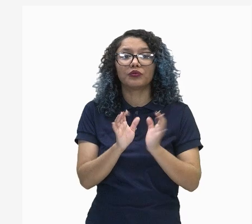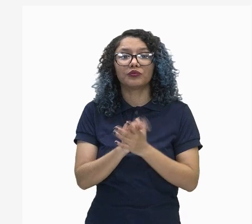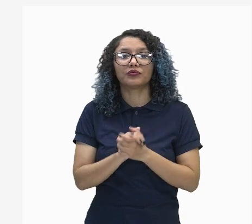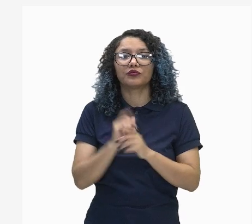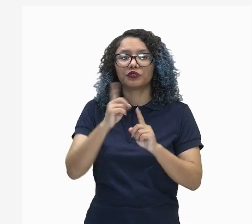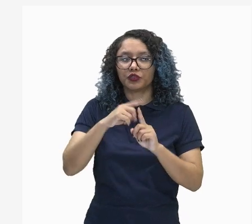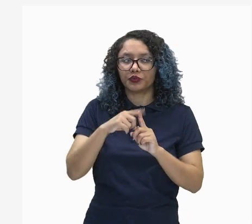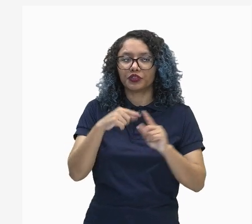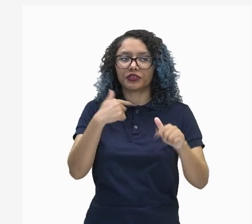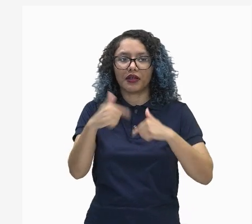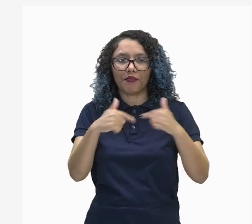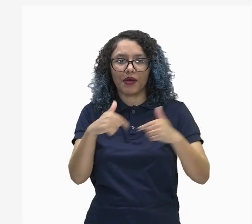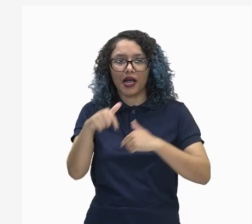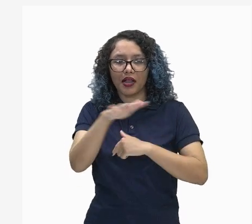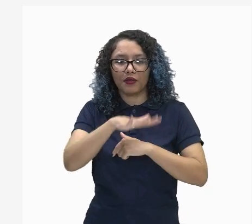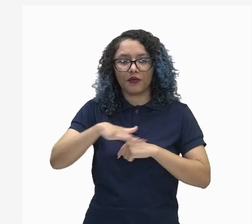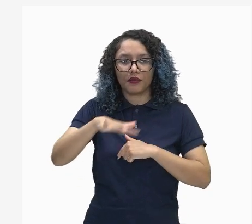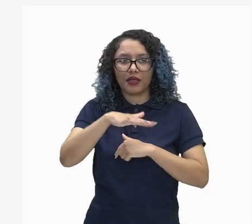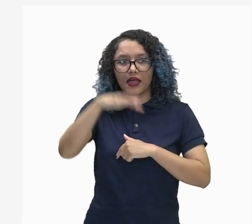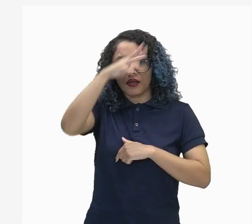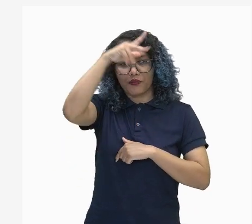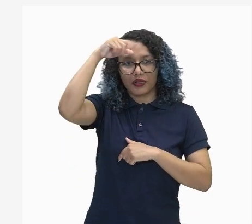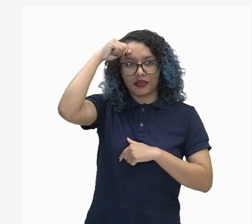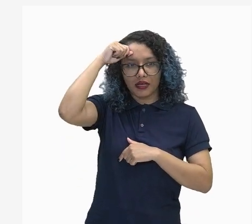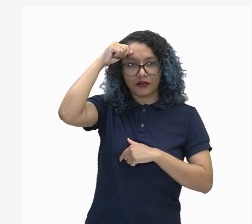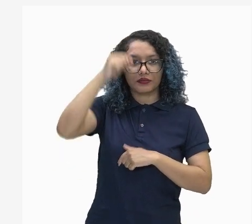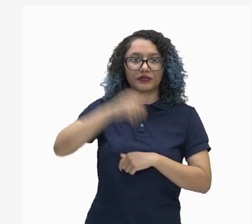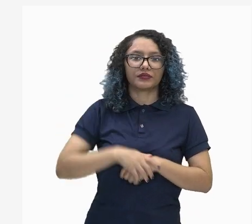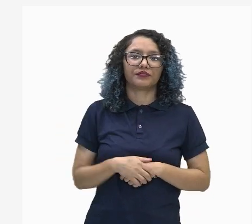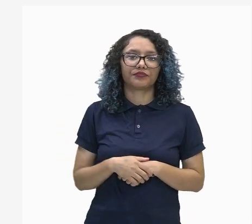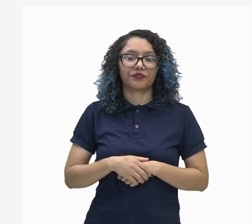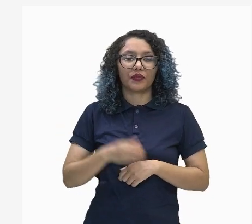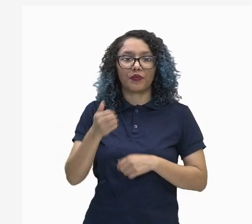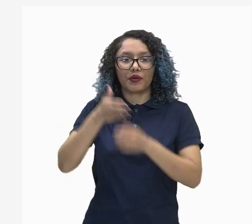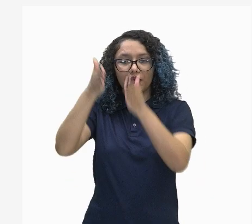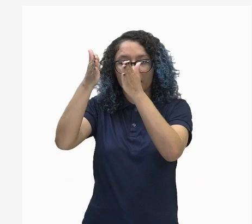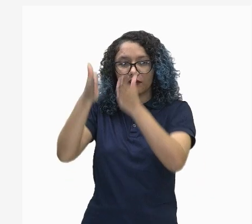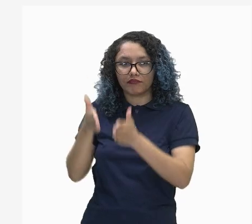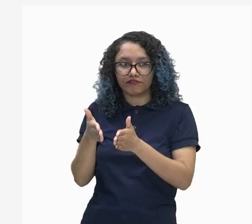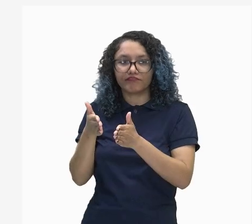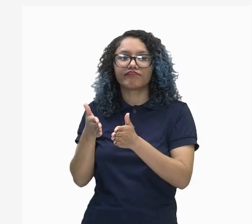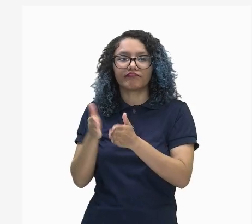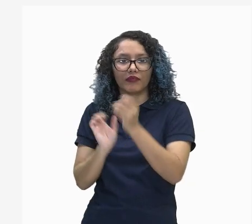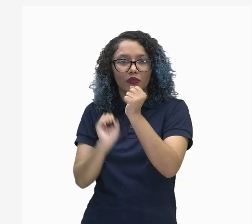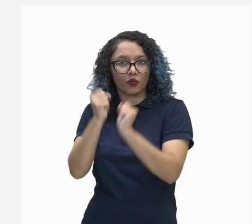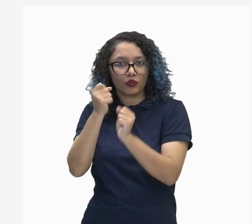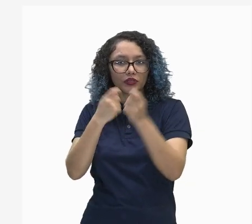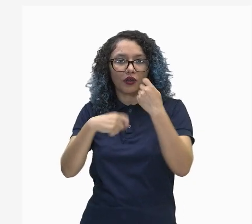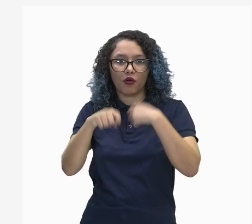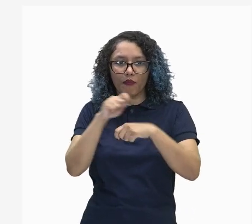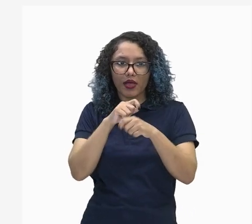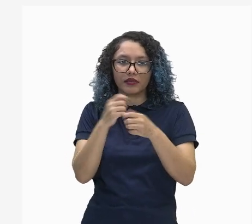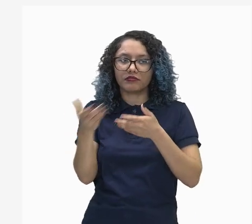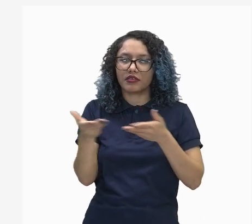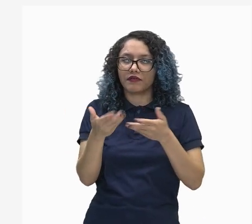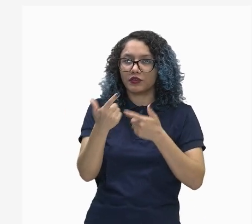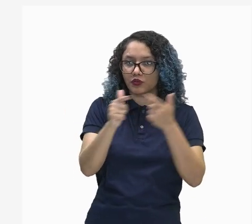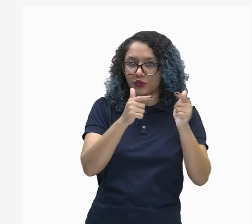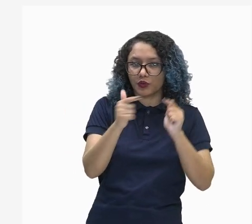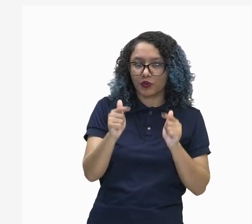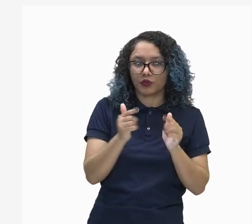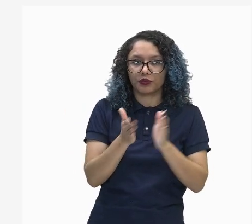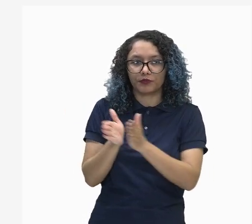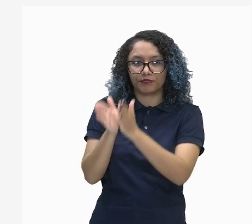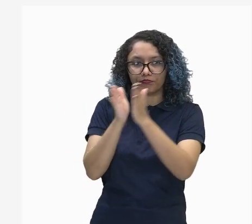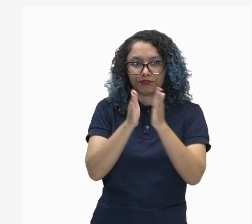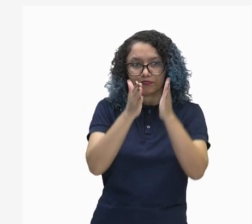Manaus. Então, nós temos na primeira coluna ali o setor, que é indústria, comércio, serviço e outros. E na segunda coluna, nós temos